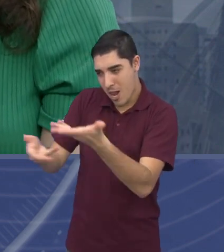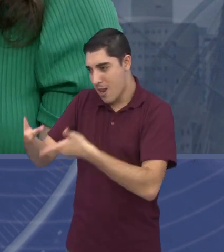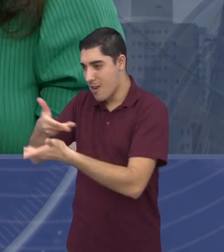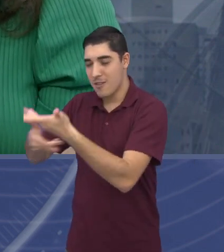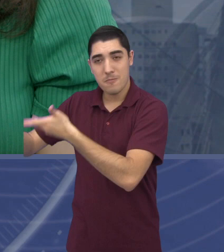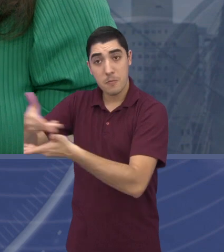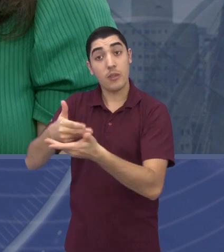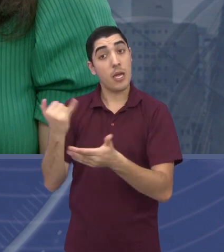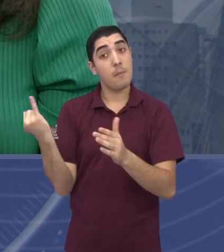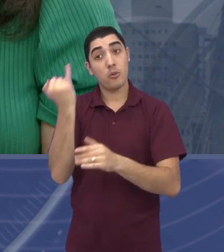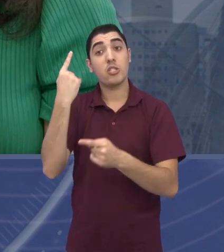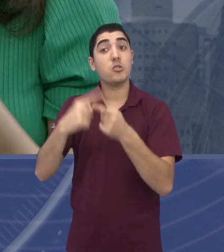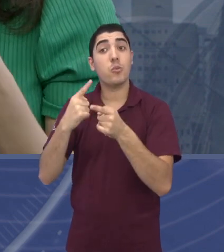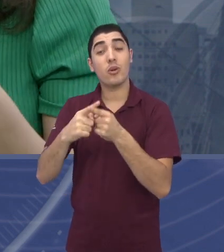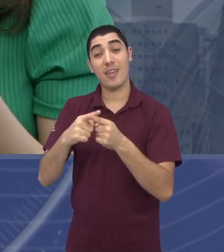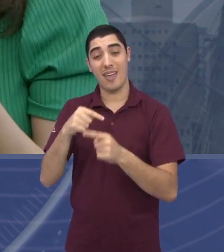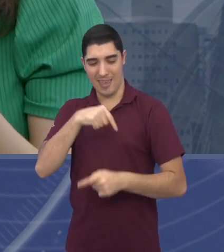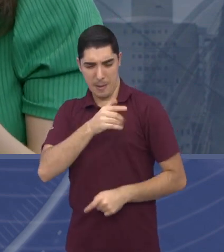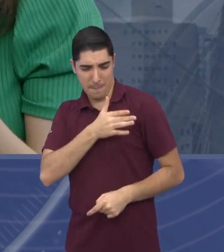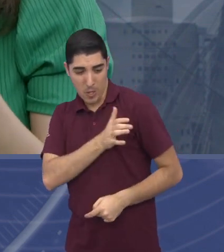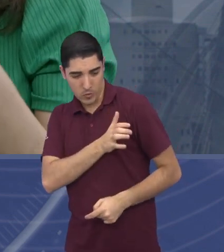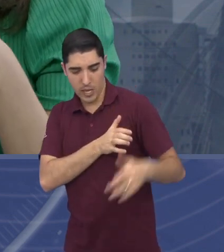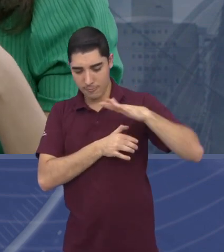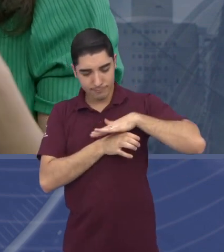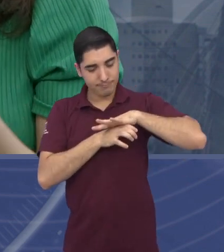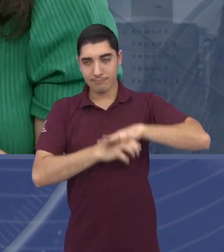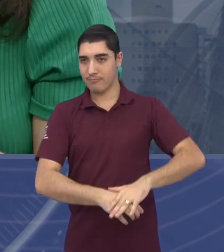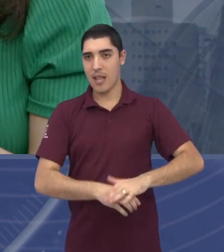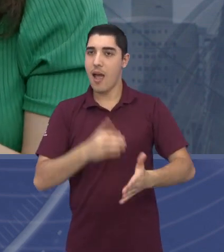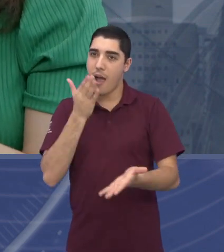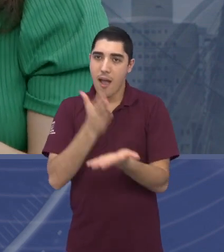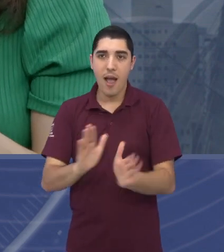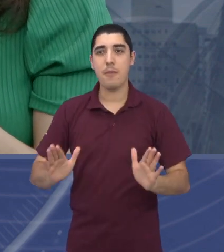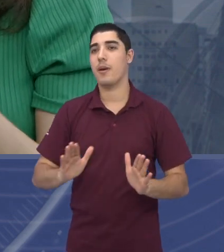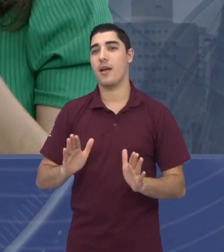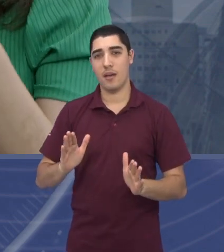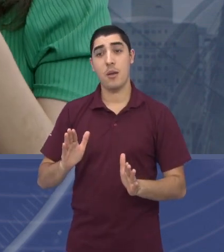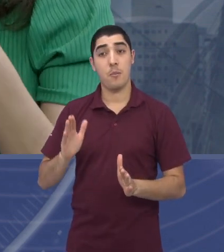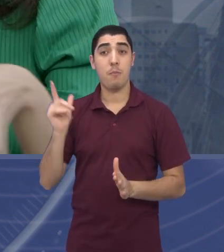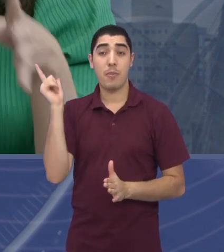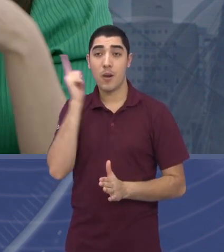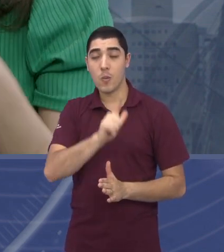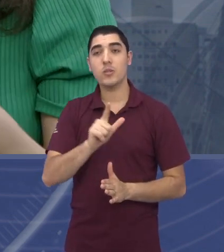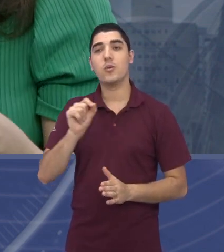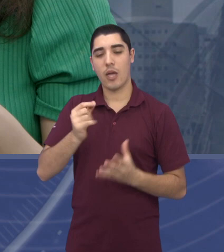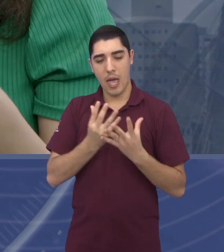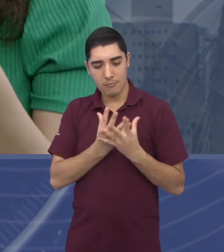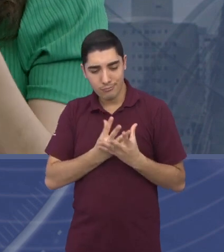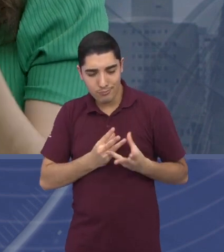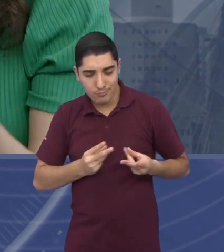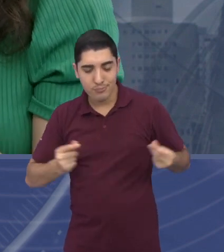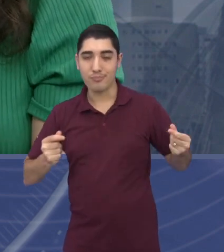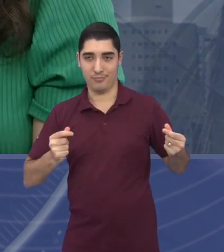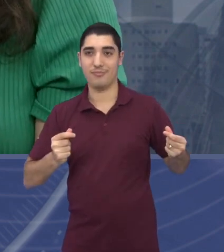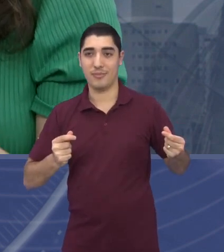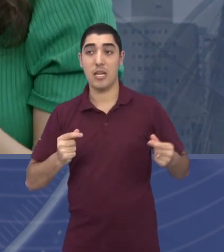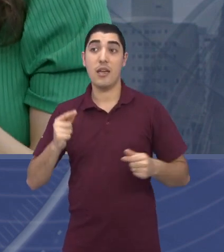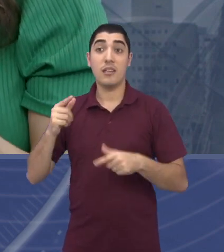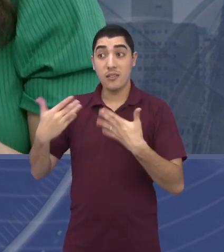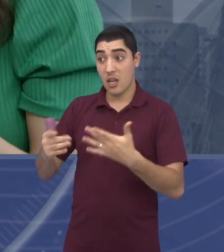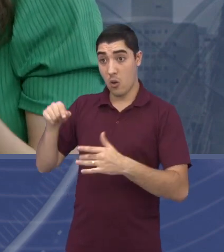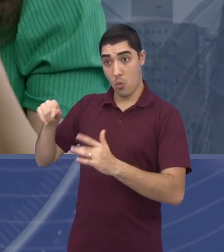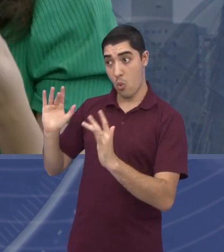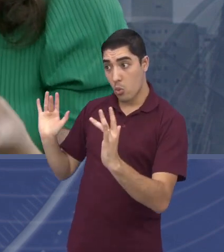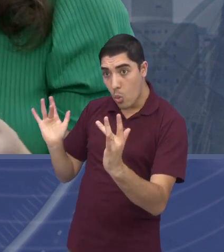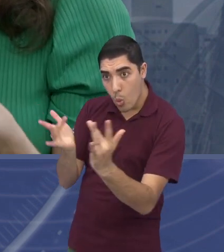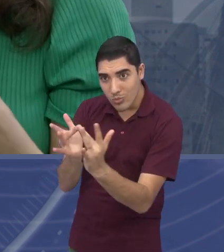importante, porque isso faz com que esses preconceitos, essas discriminações, elas vão se desfazendo, né? Porque o